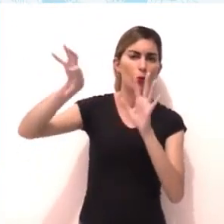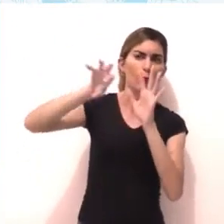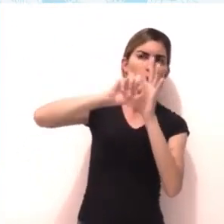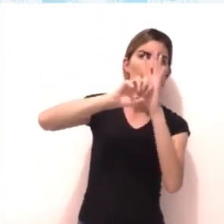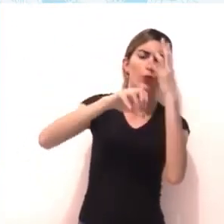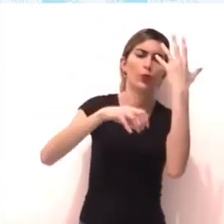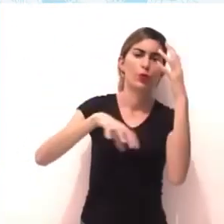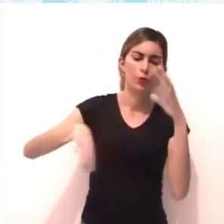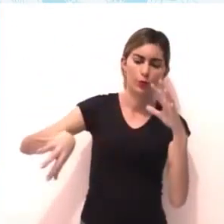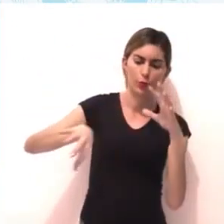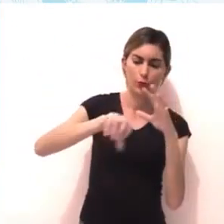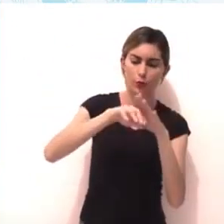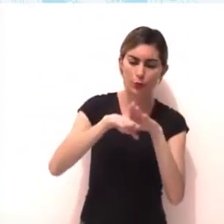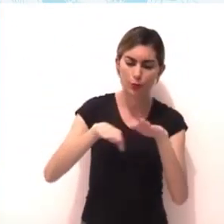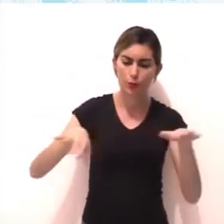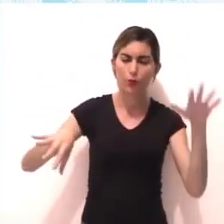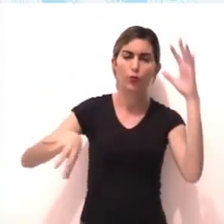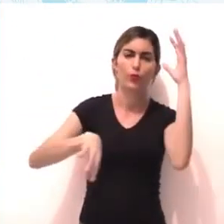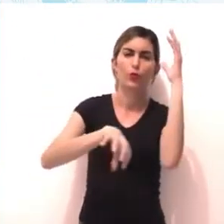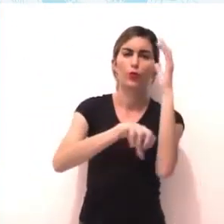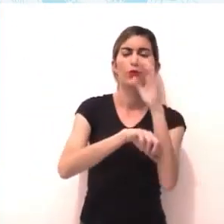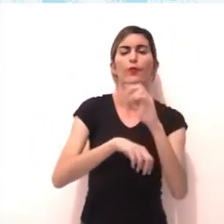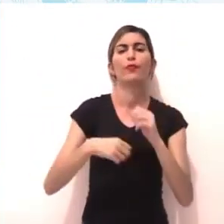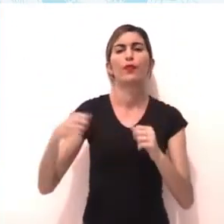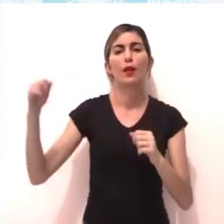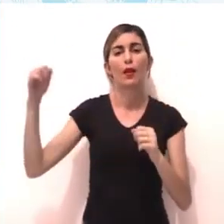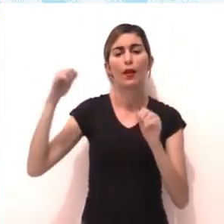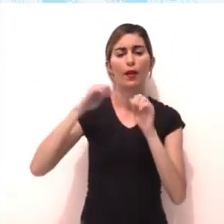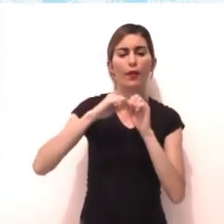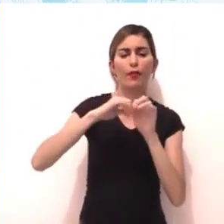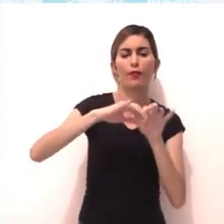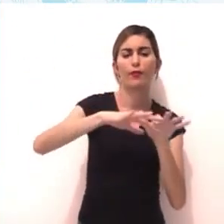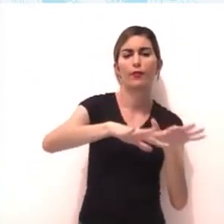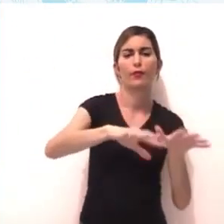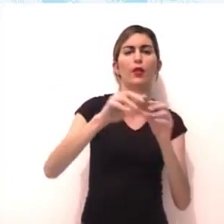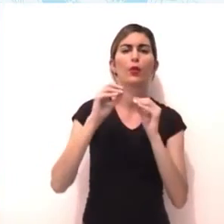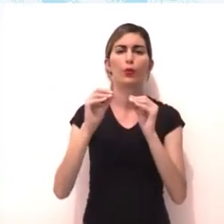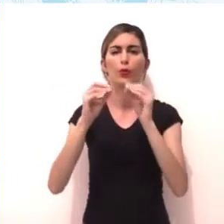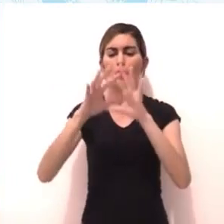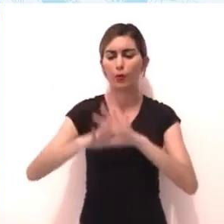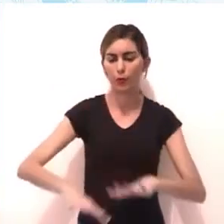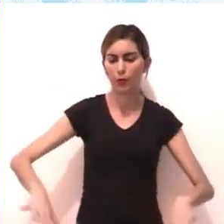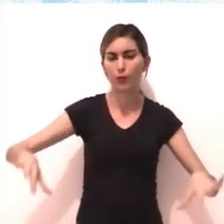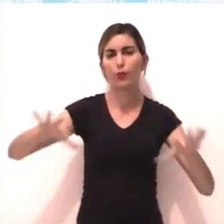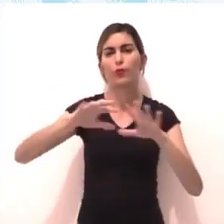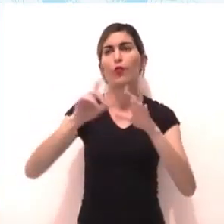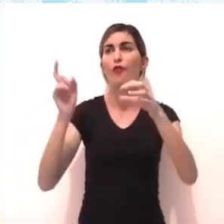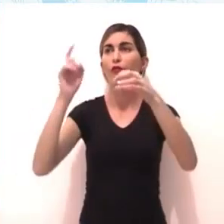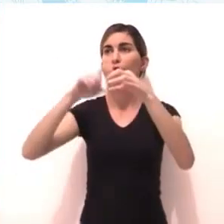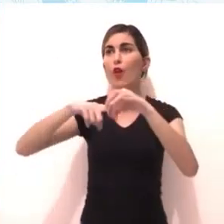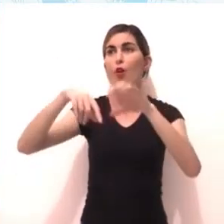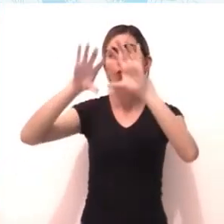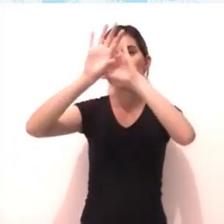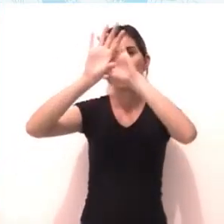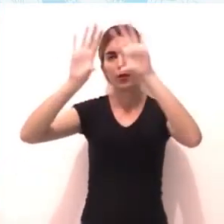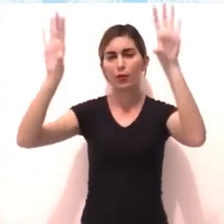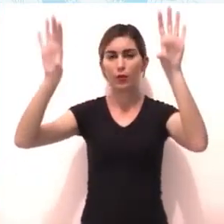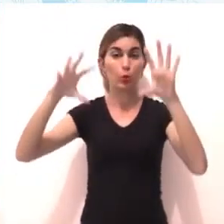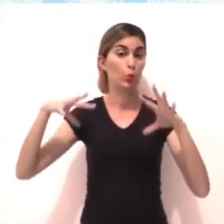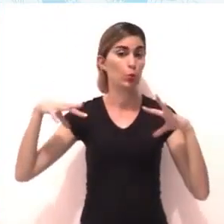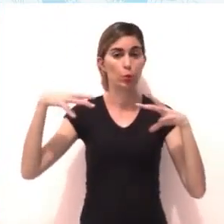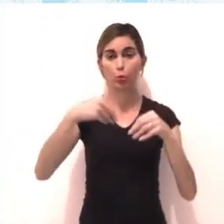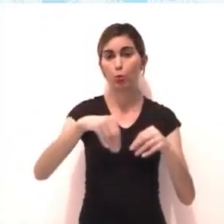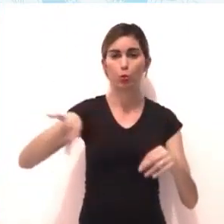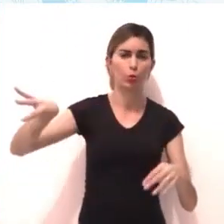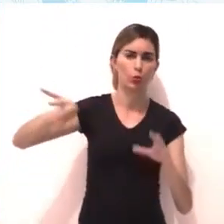pela superfície e outra parte é refletida para o universo, volta para o universo. Então, a gente não absorve